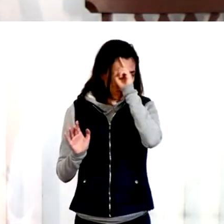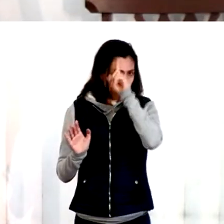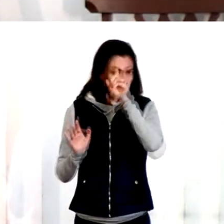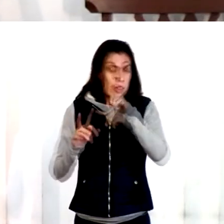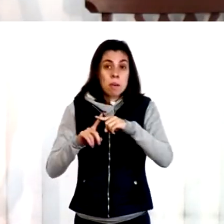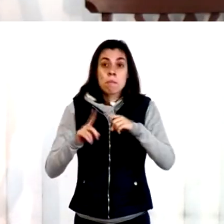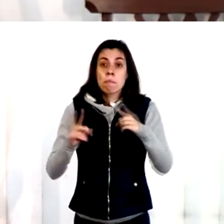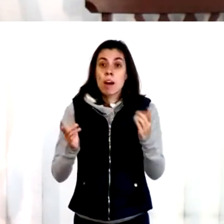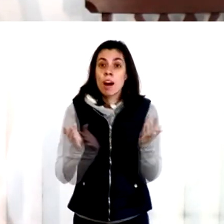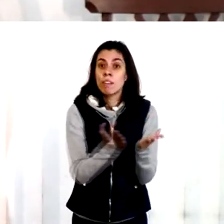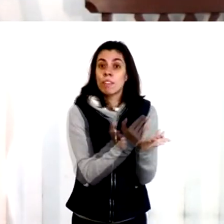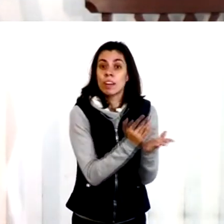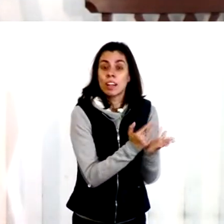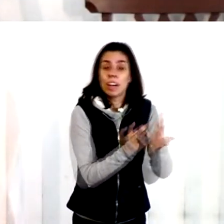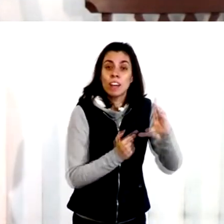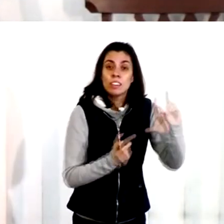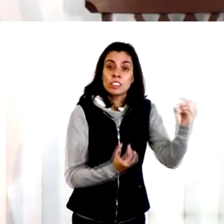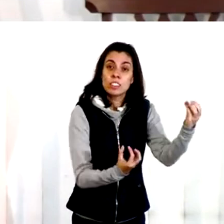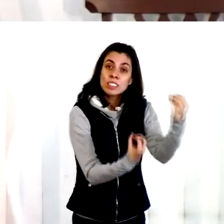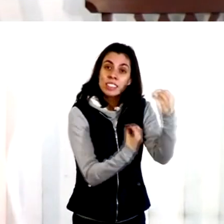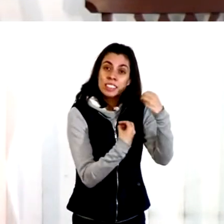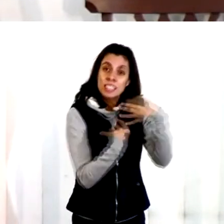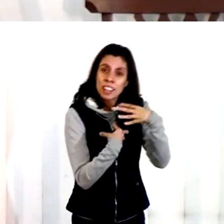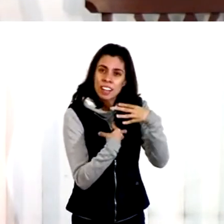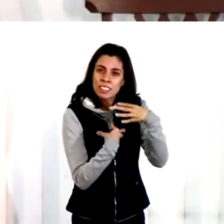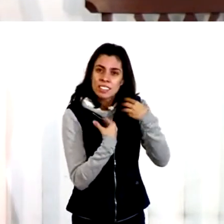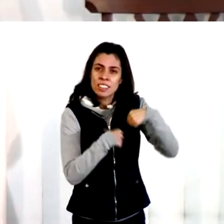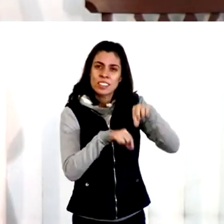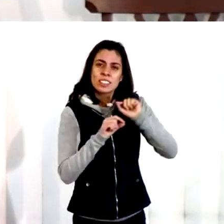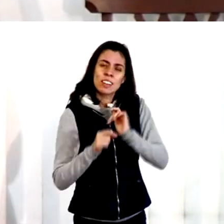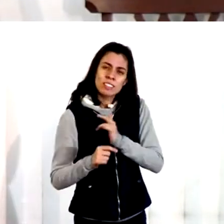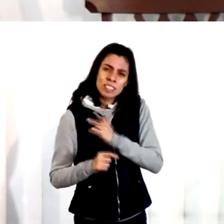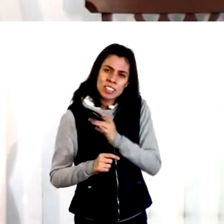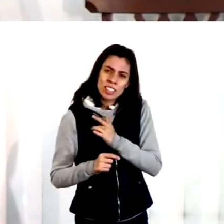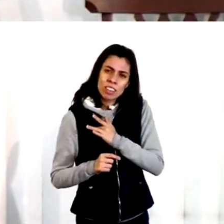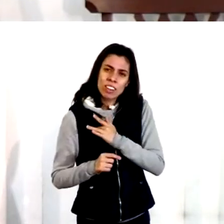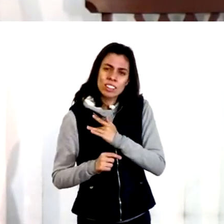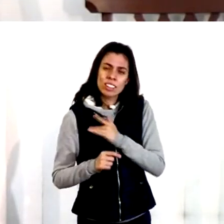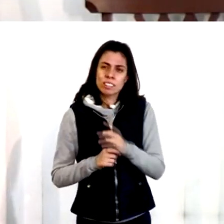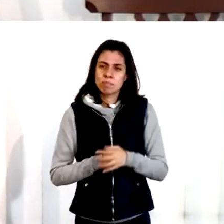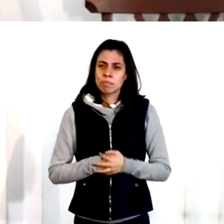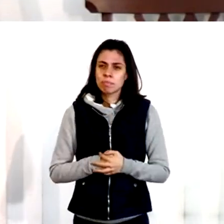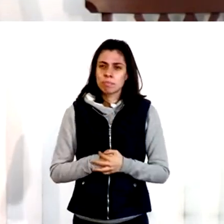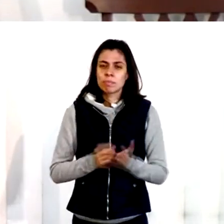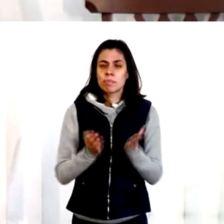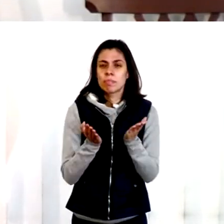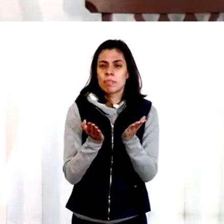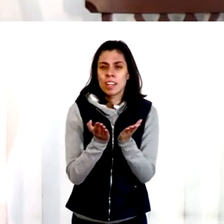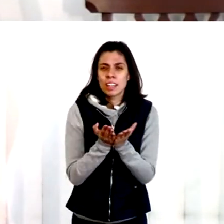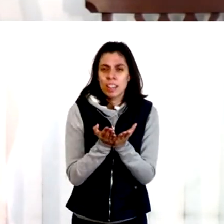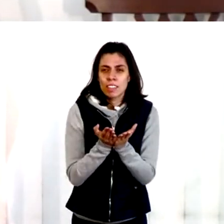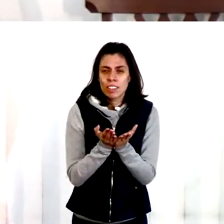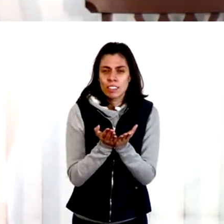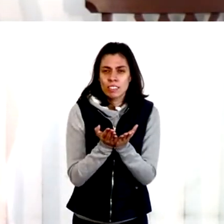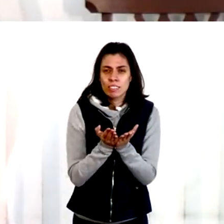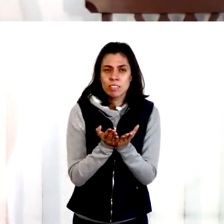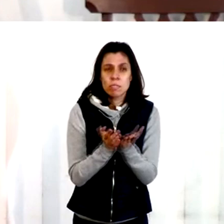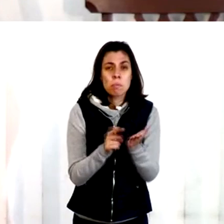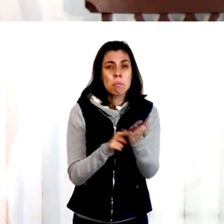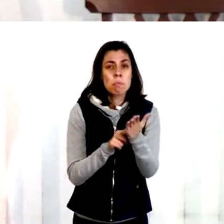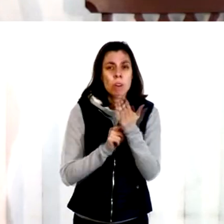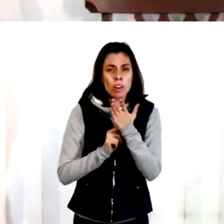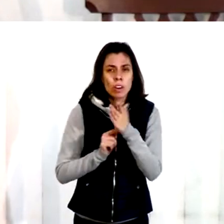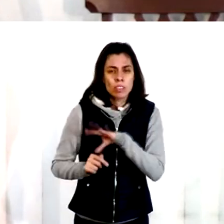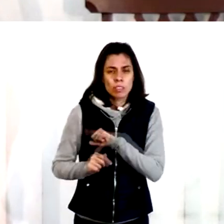misericórdia das nossas vidas, assim como Pedro se importou com aqueles crentes daquela época, a palavra de Deus, mais uma vez mostra o seu amor